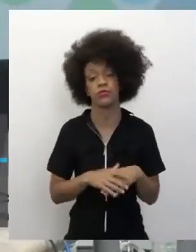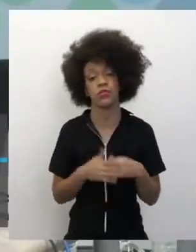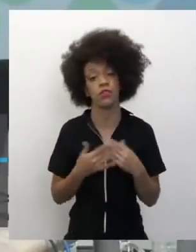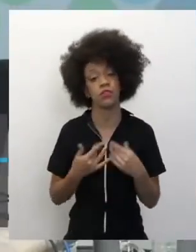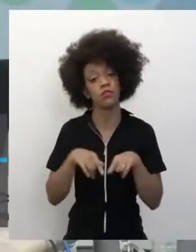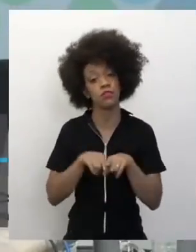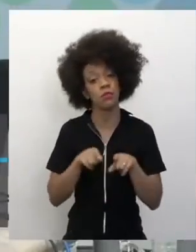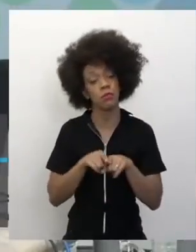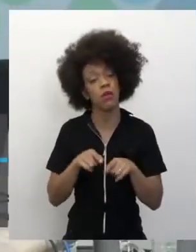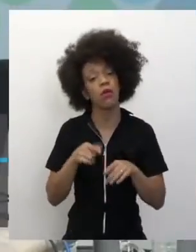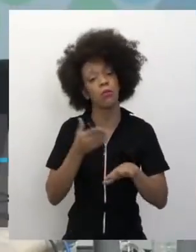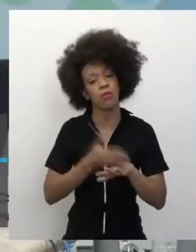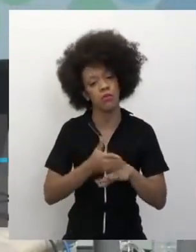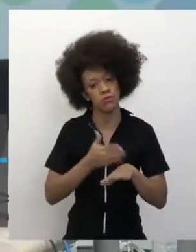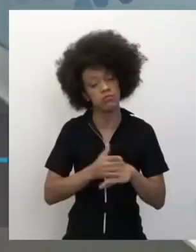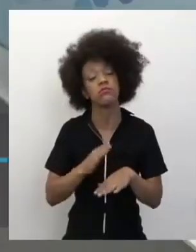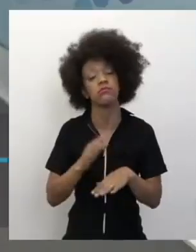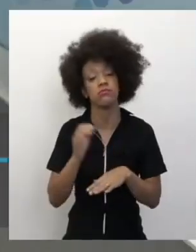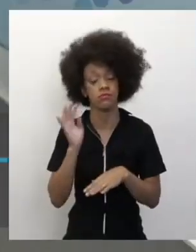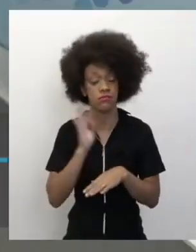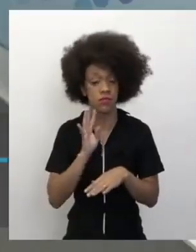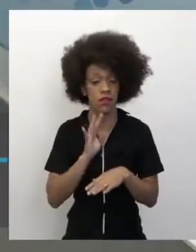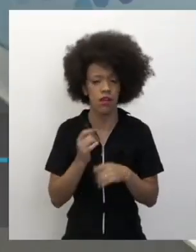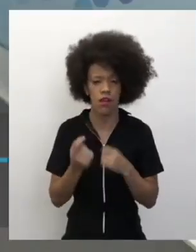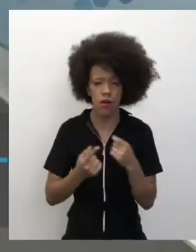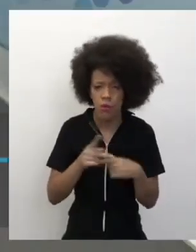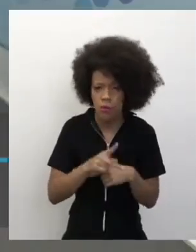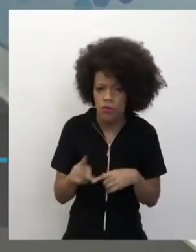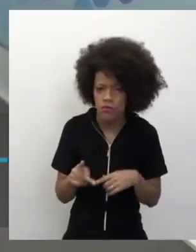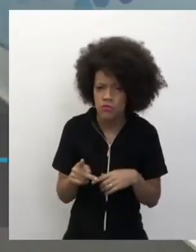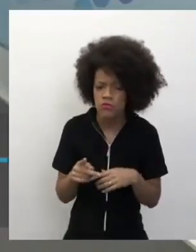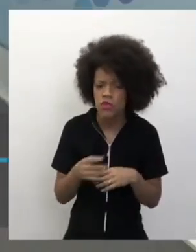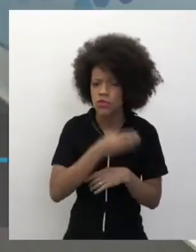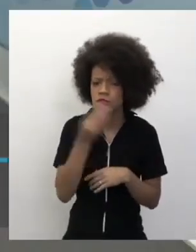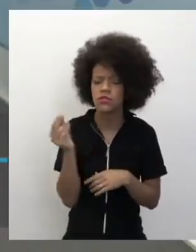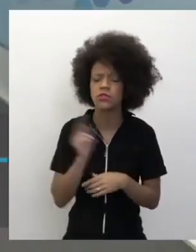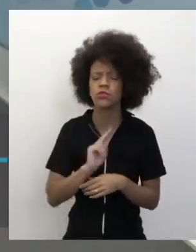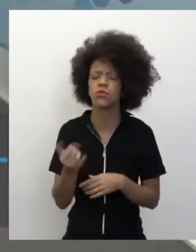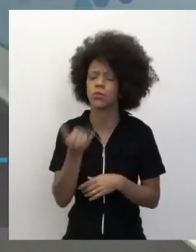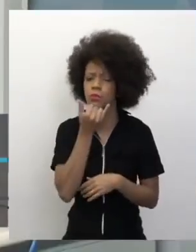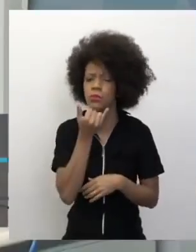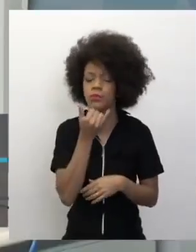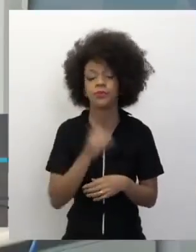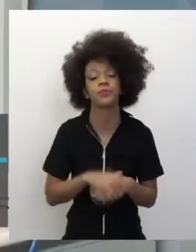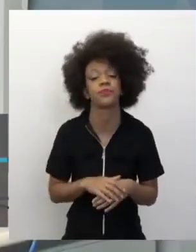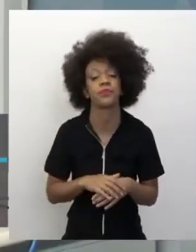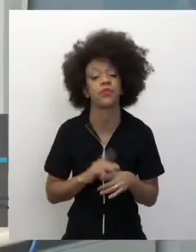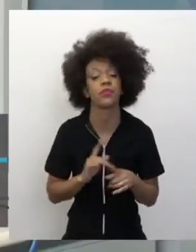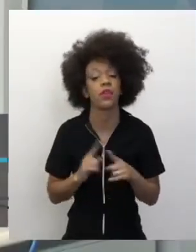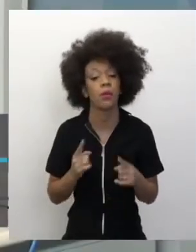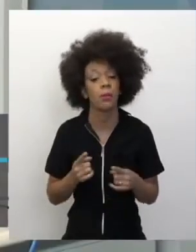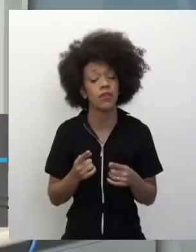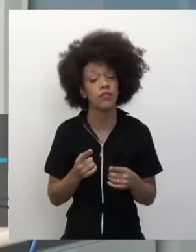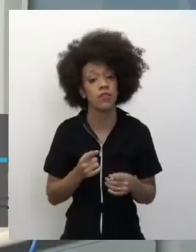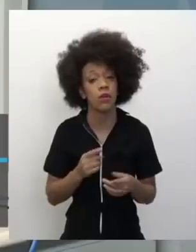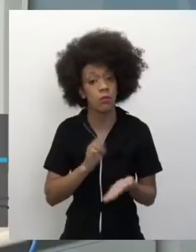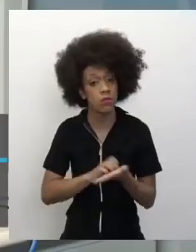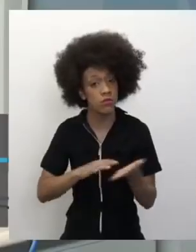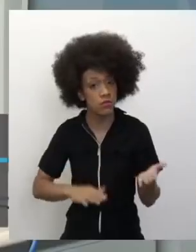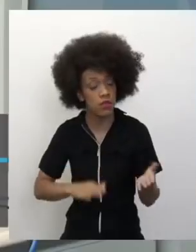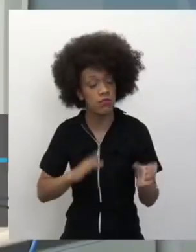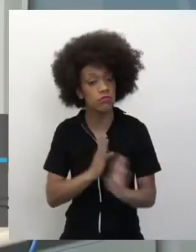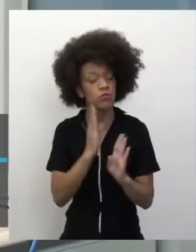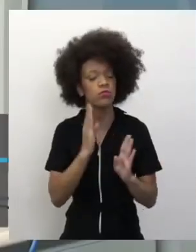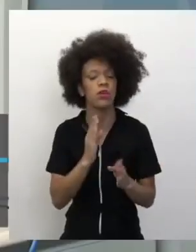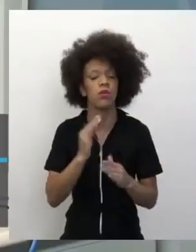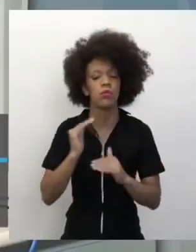uma atividade legal, né? Alguma professora colocou, é que eu esqueci o nome, perdão, que ela achou uma atividade muito legal para fazer, construir